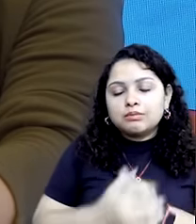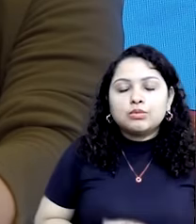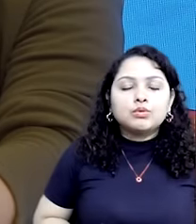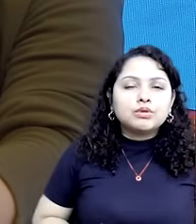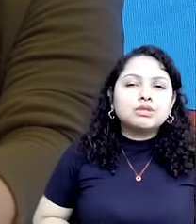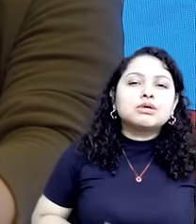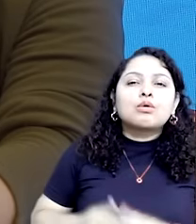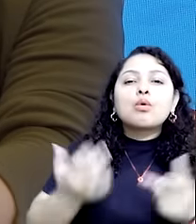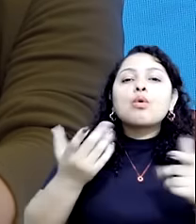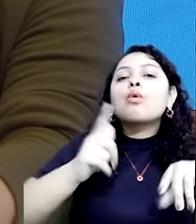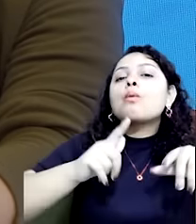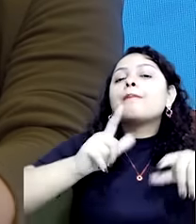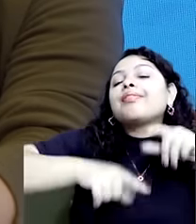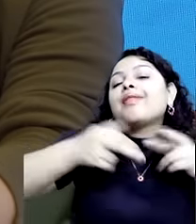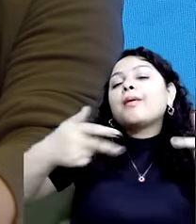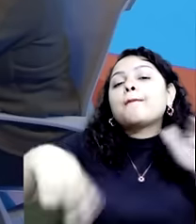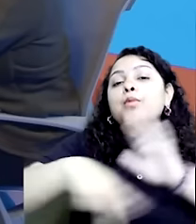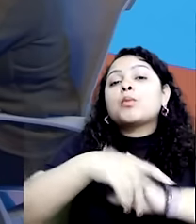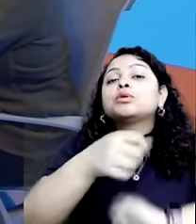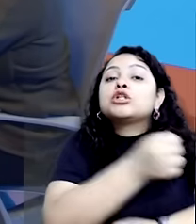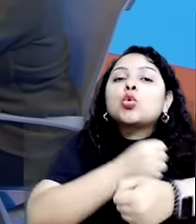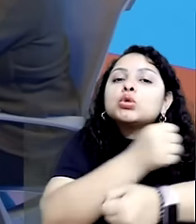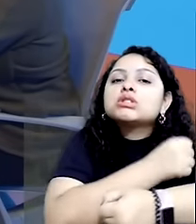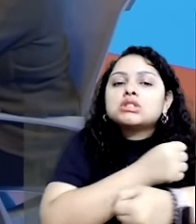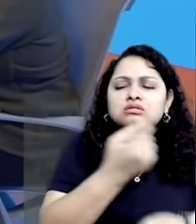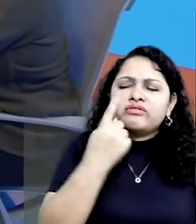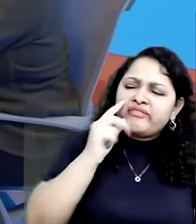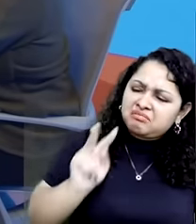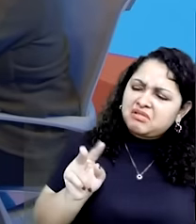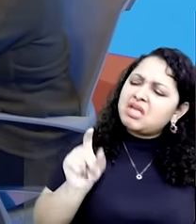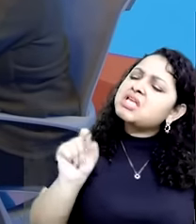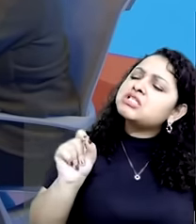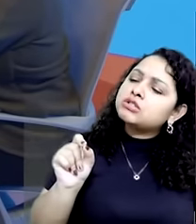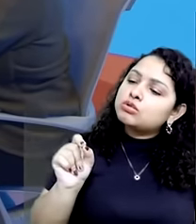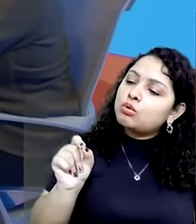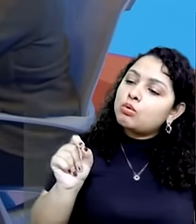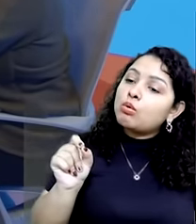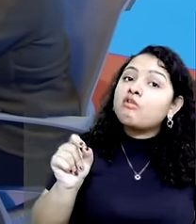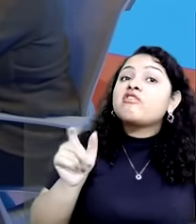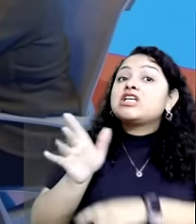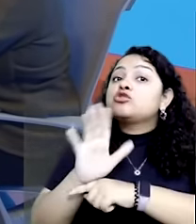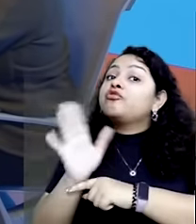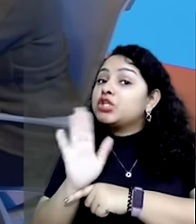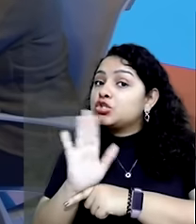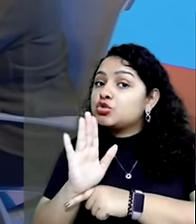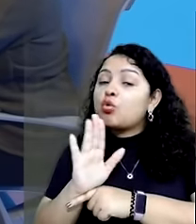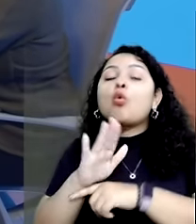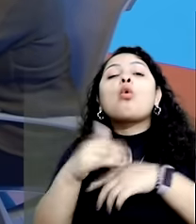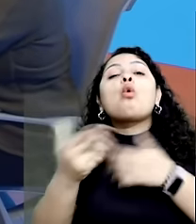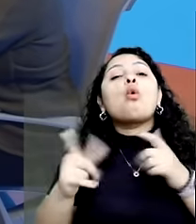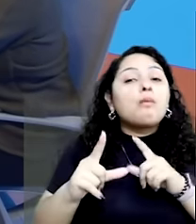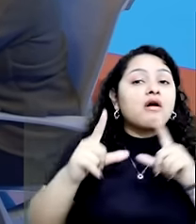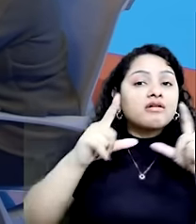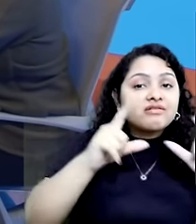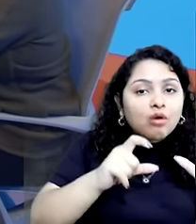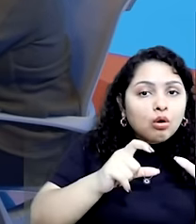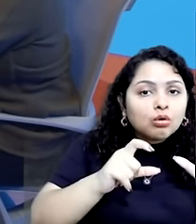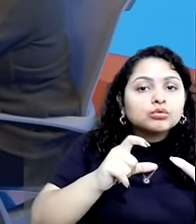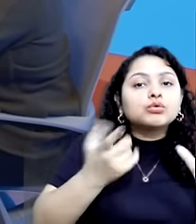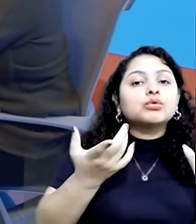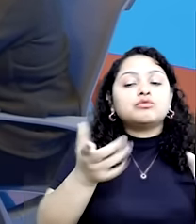de cozinha né cara como que você vai entender aquilo lá então você tem que fazer um vídeo com um cenário Realmente você fazendo um